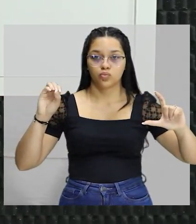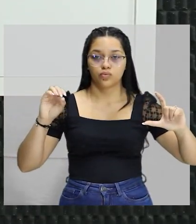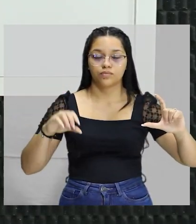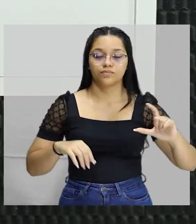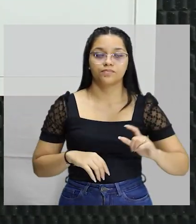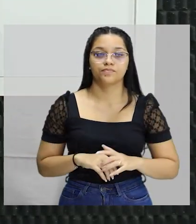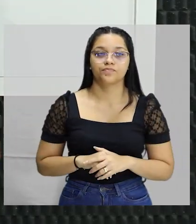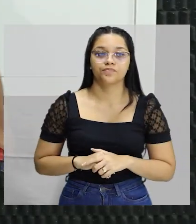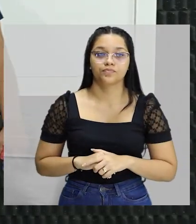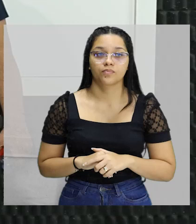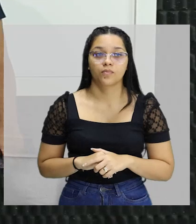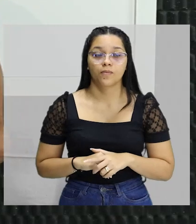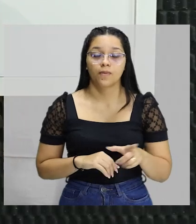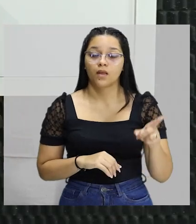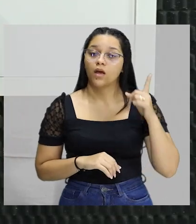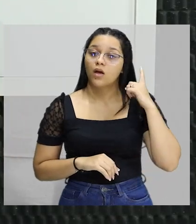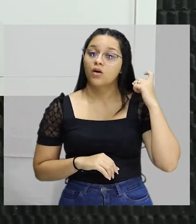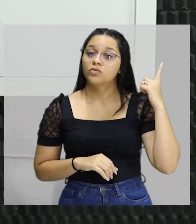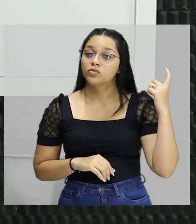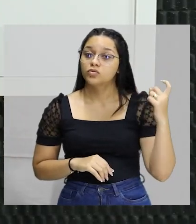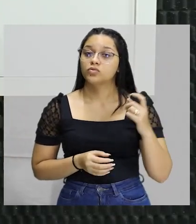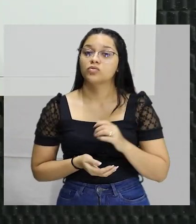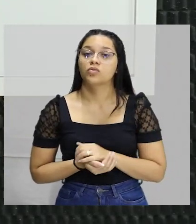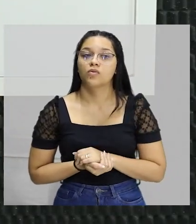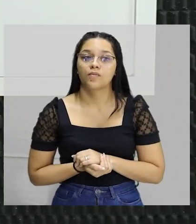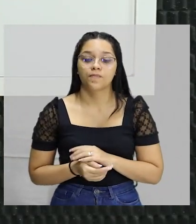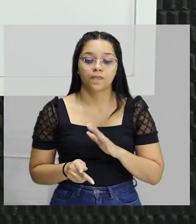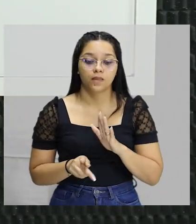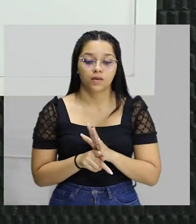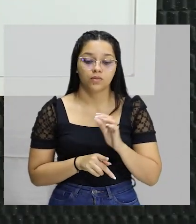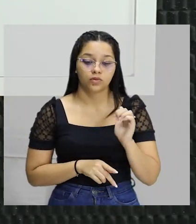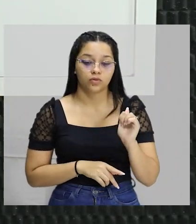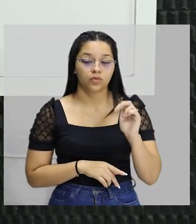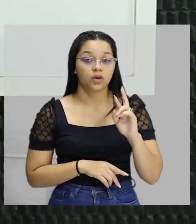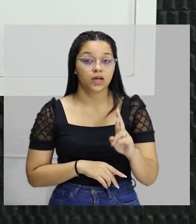Então, esse é o som. Isso para o meio ar,